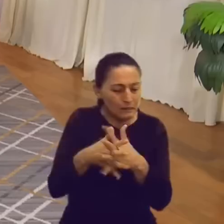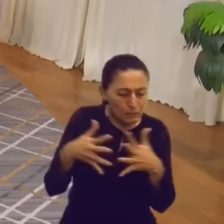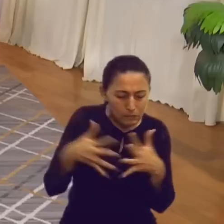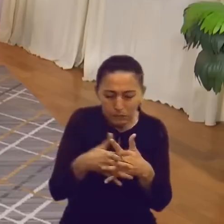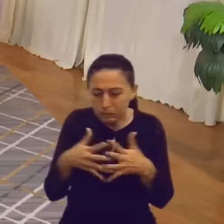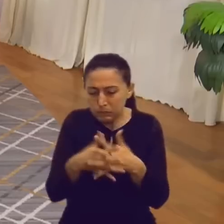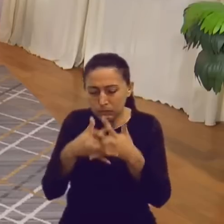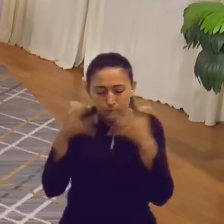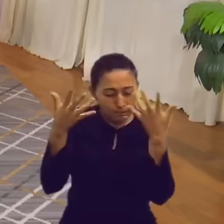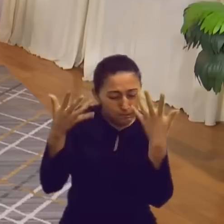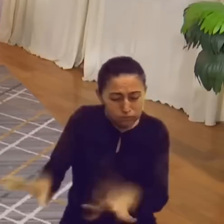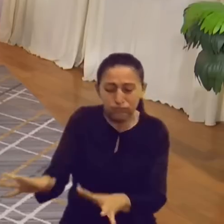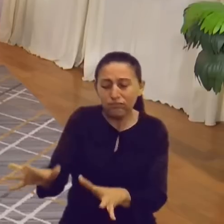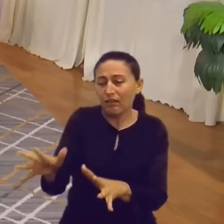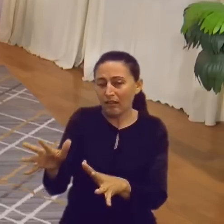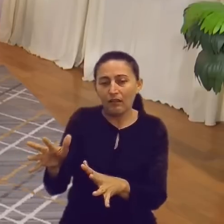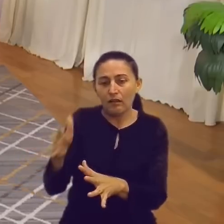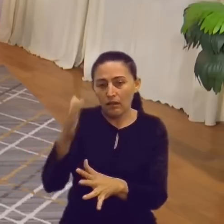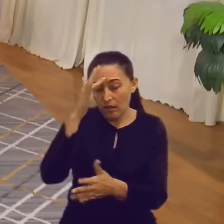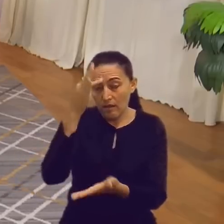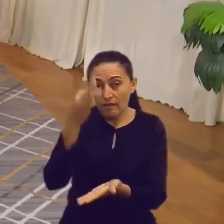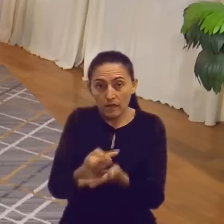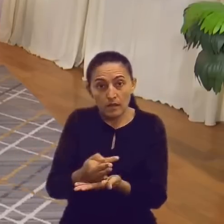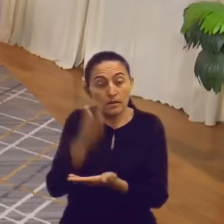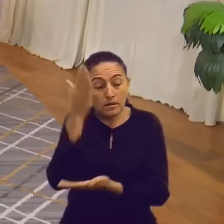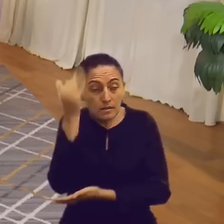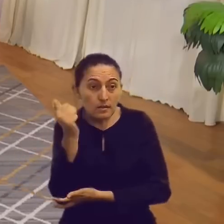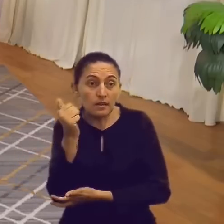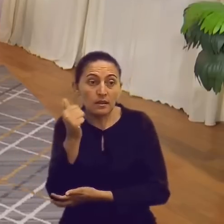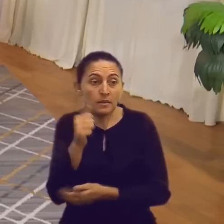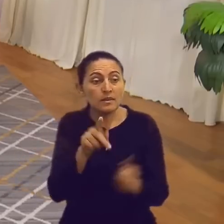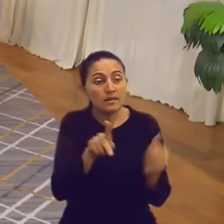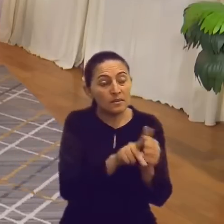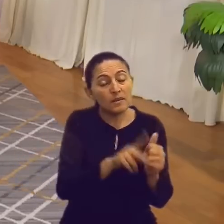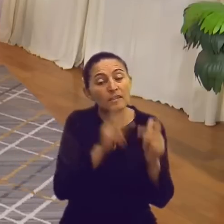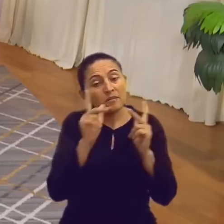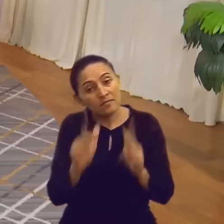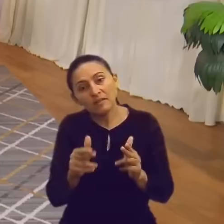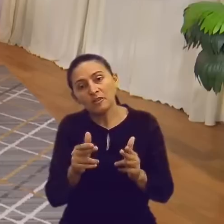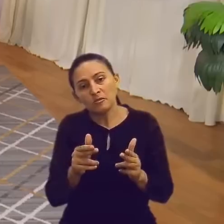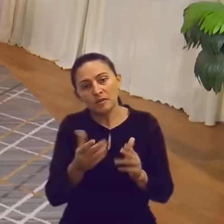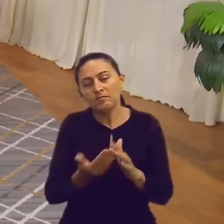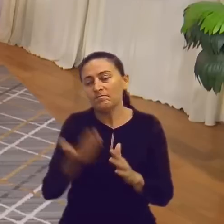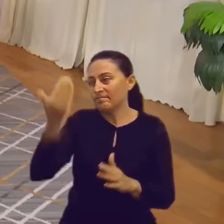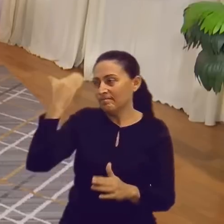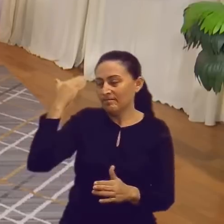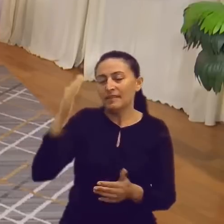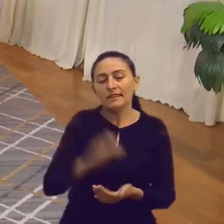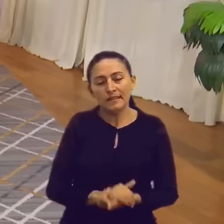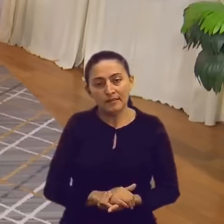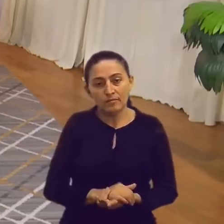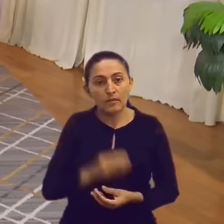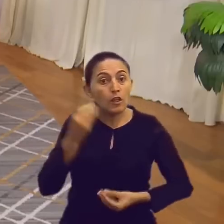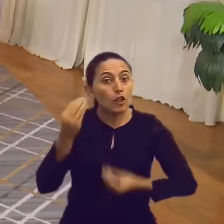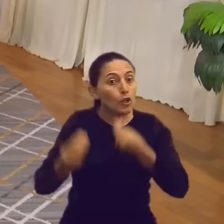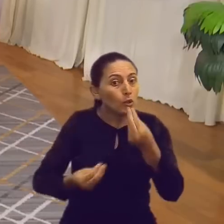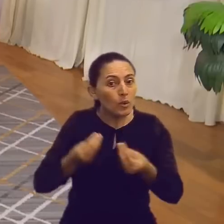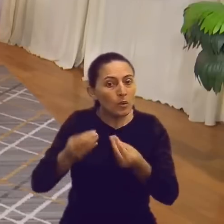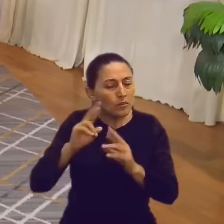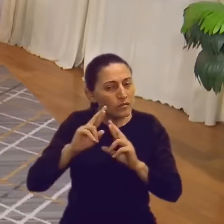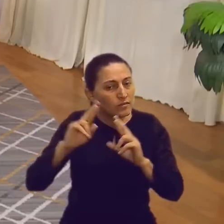fé, saiba que Pedro passou por isso. E como foi diferente